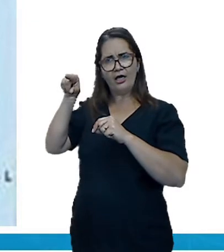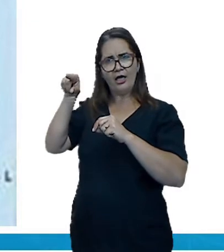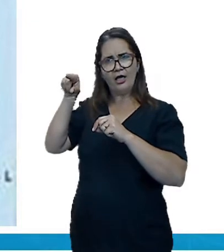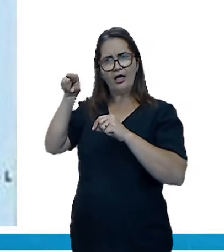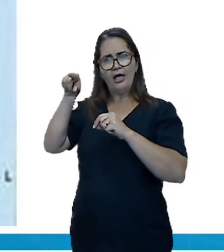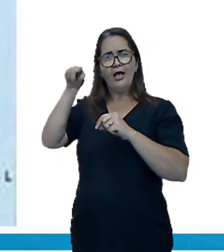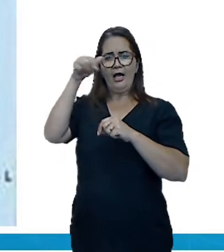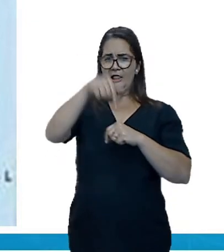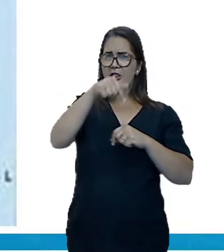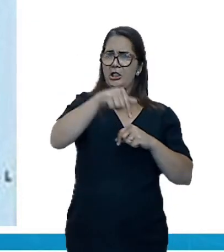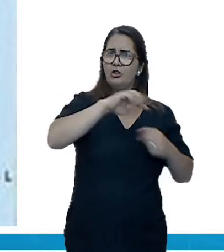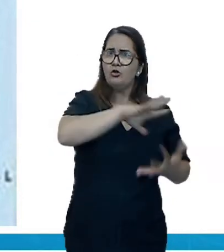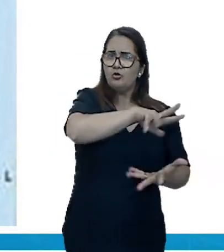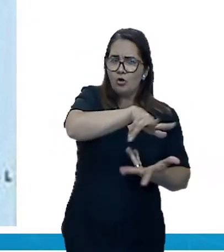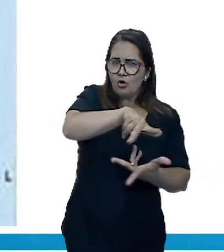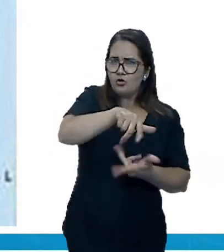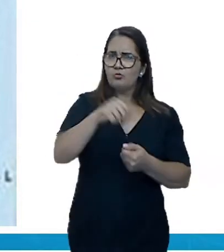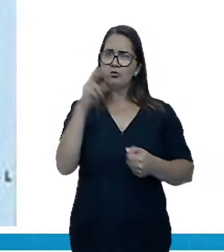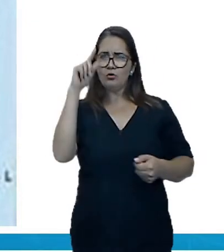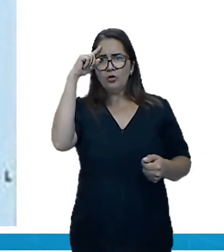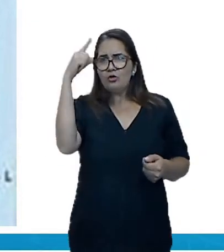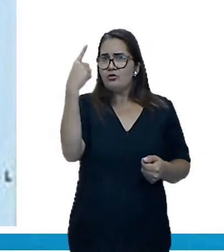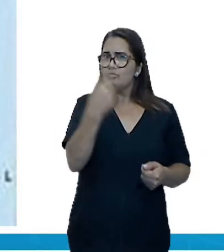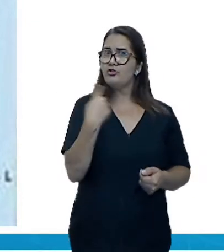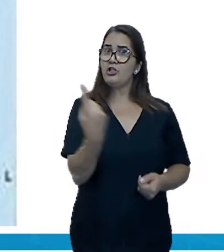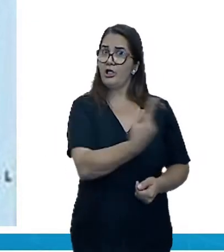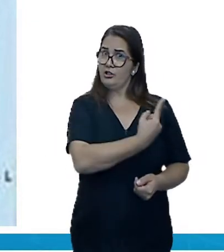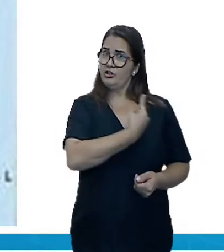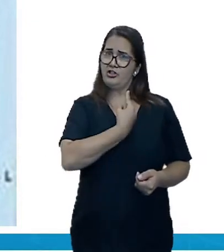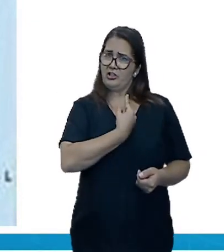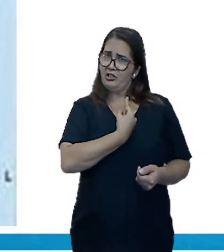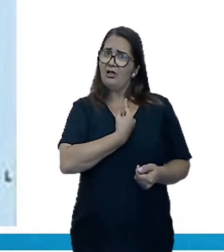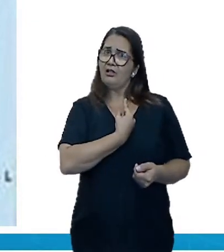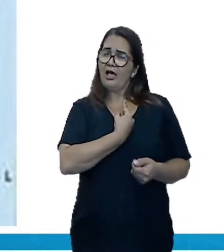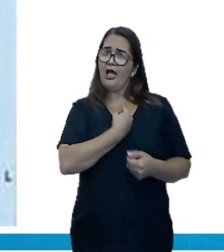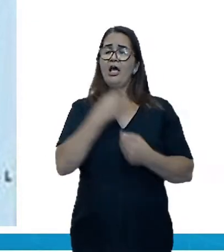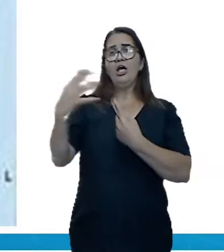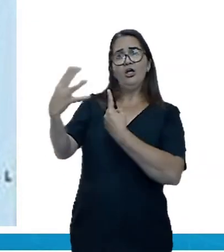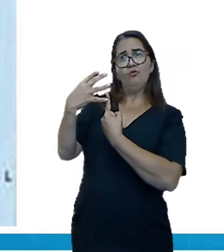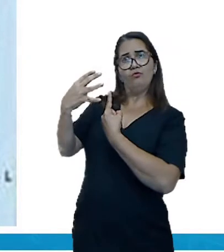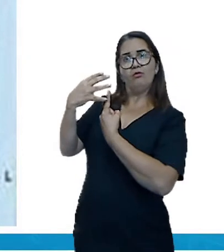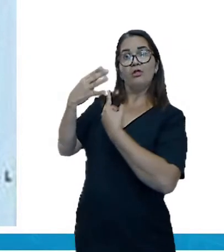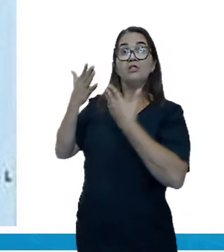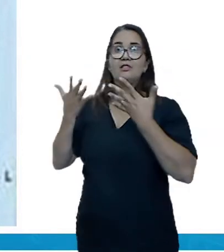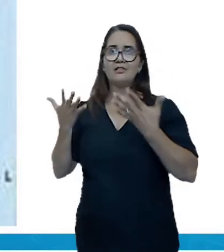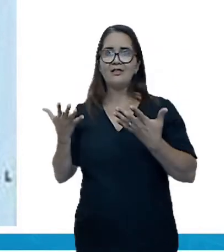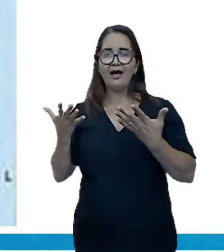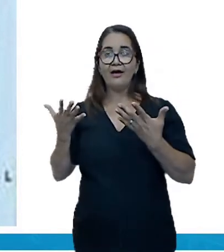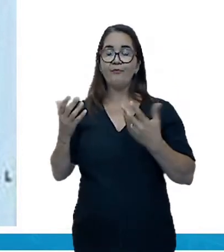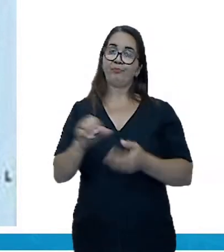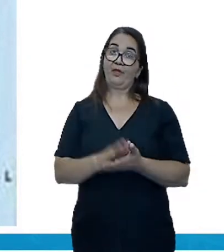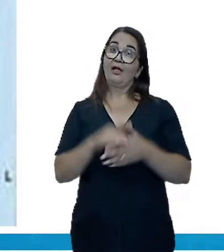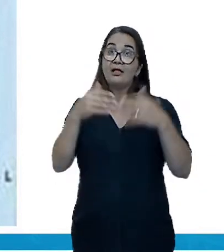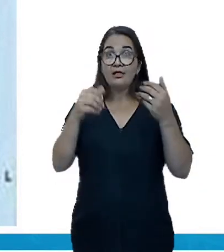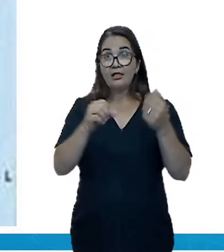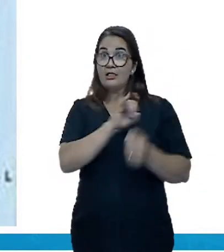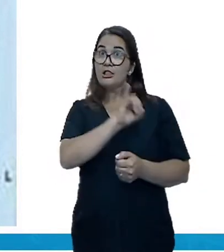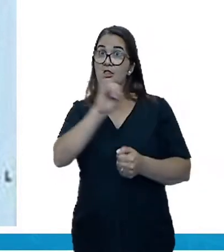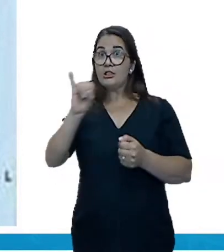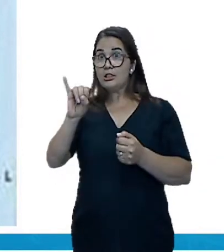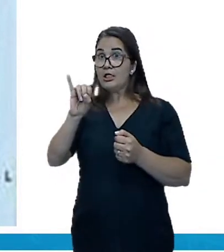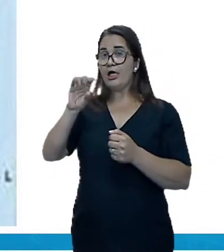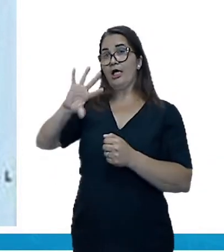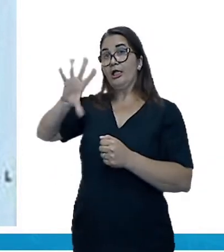o nosso dia a dia. Se os primeiros seres humanos saíram daqui do norte do continente